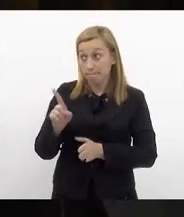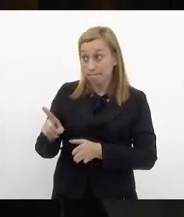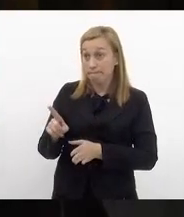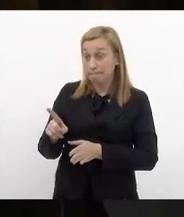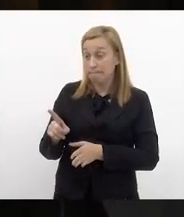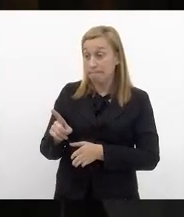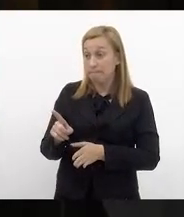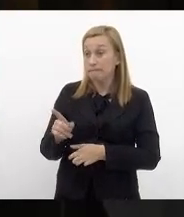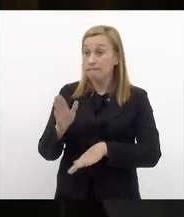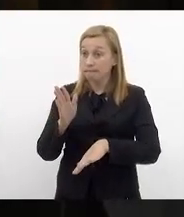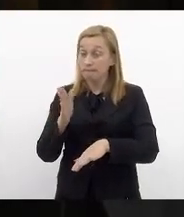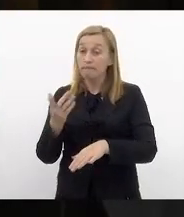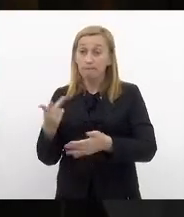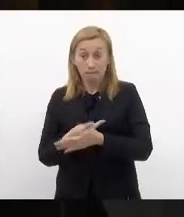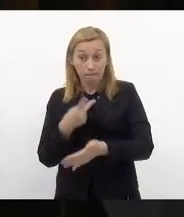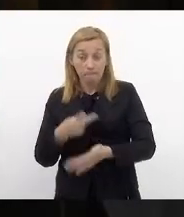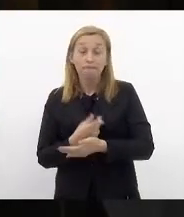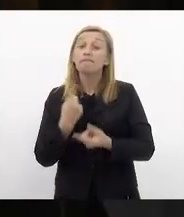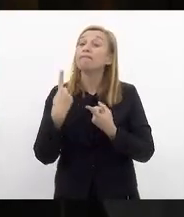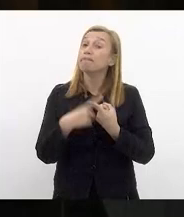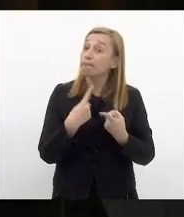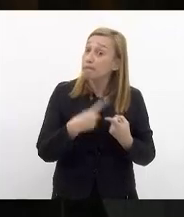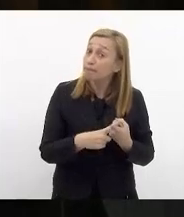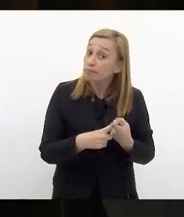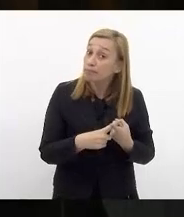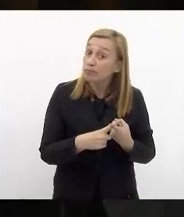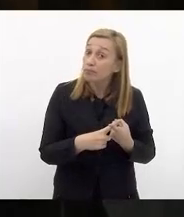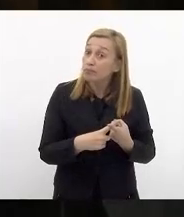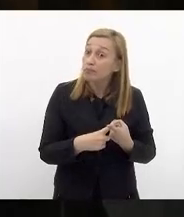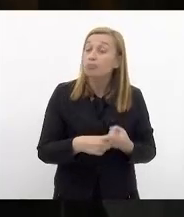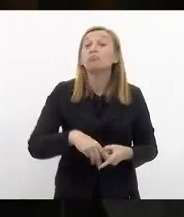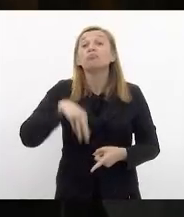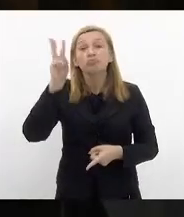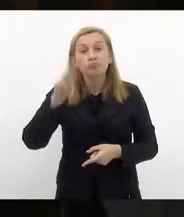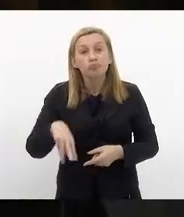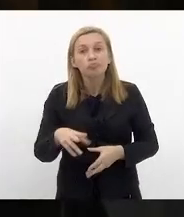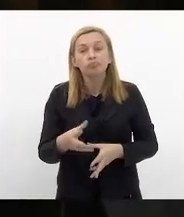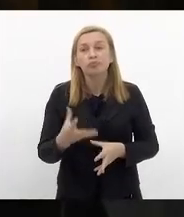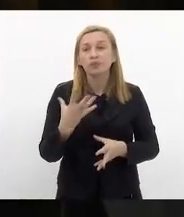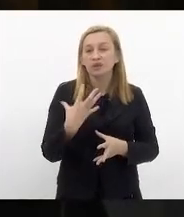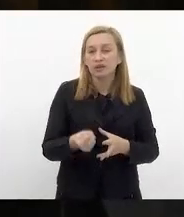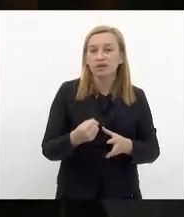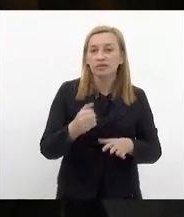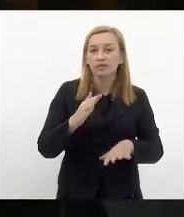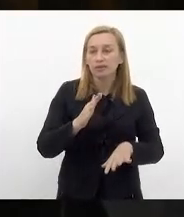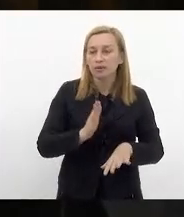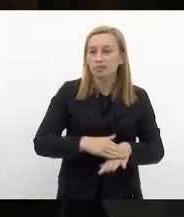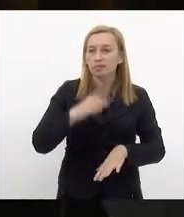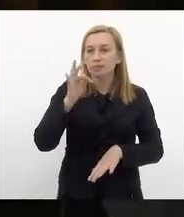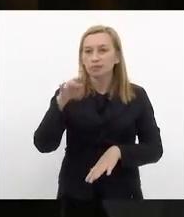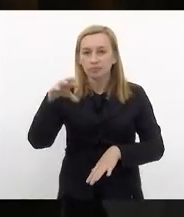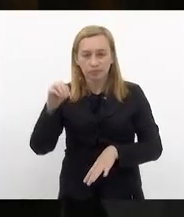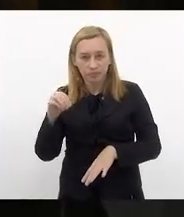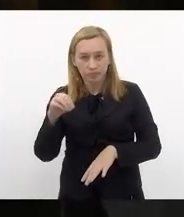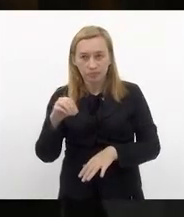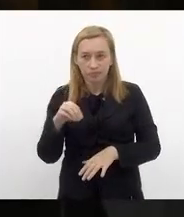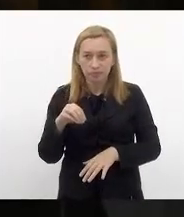da covardia. Por quê? Porque quem recebe acima do teto do